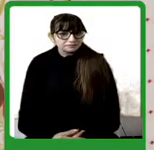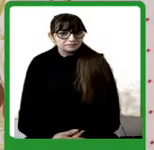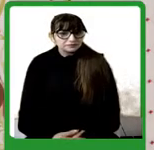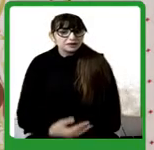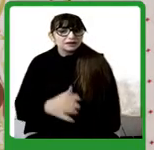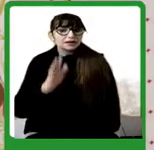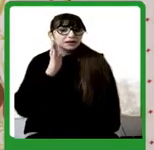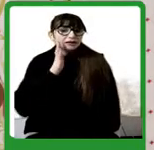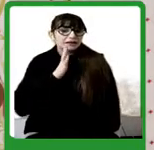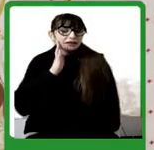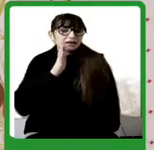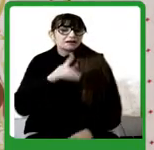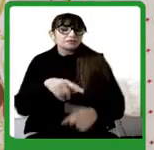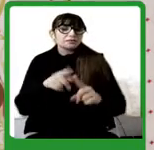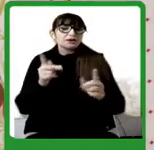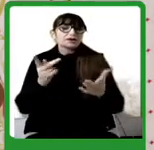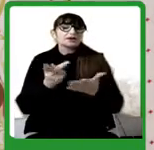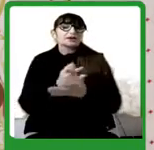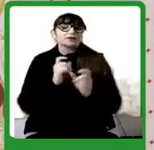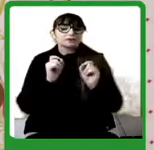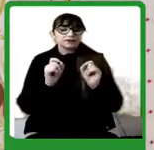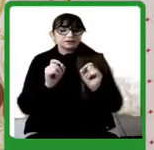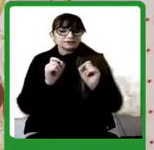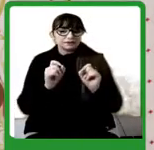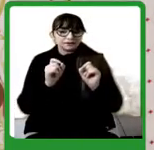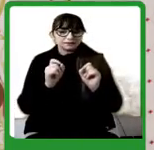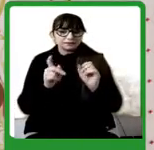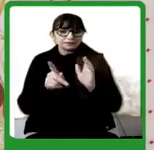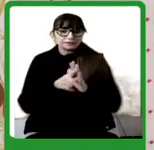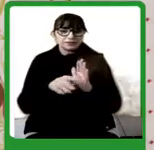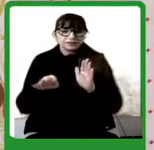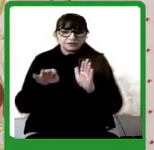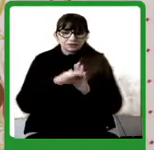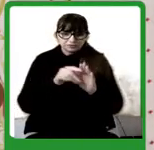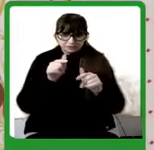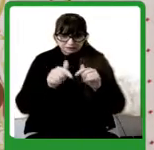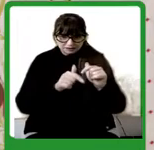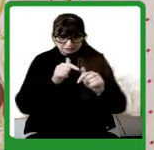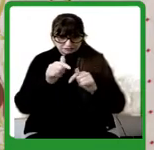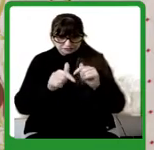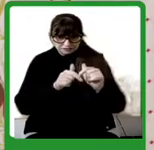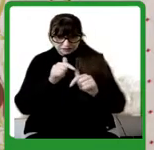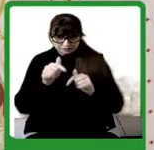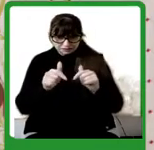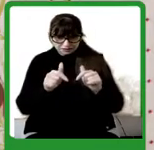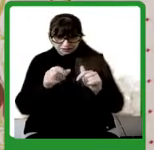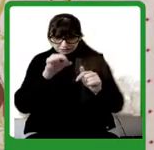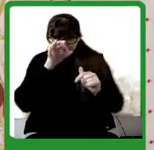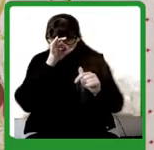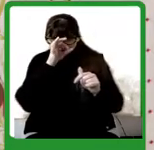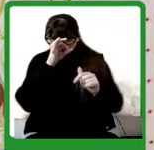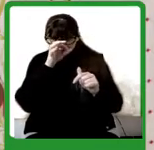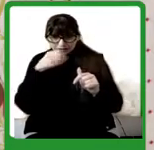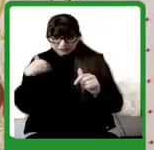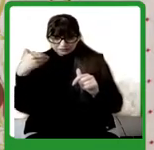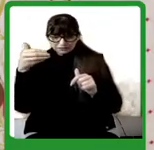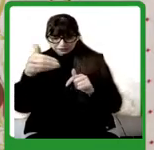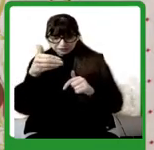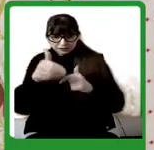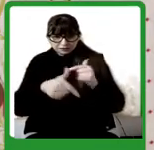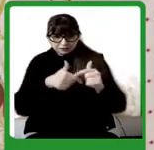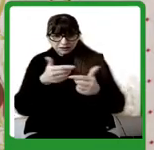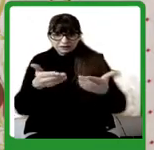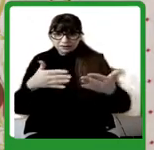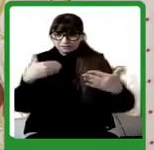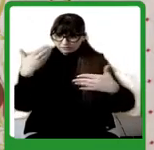daí o que acontece? Quando é pra vir aqui trabalhar, a palhaça, a escrava serve. Agora pra ir passear em